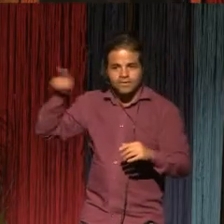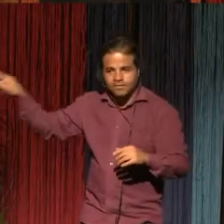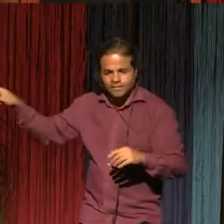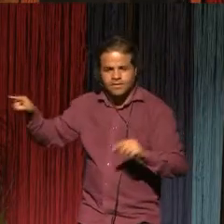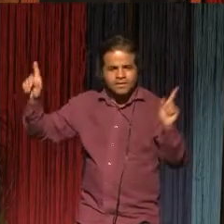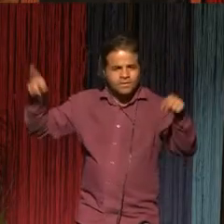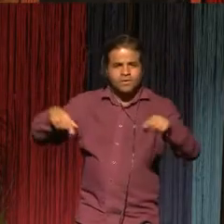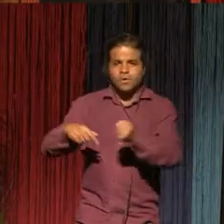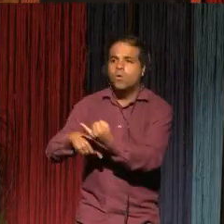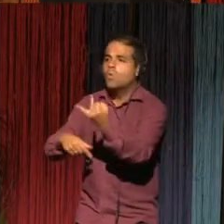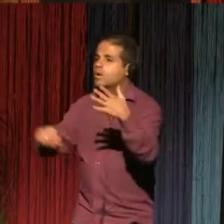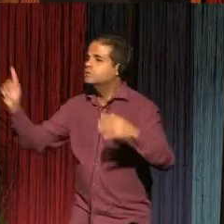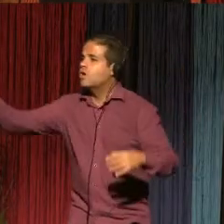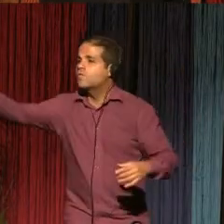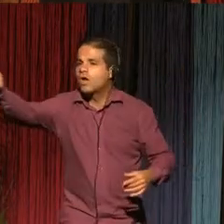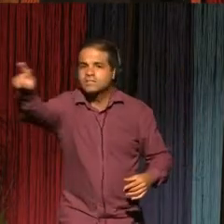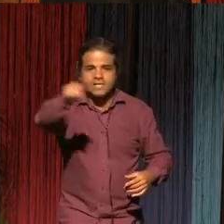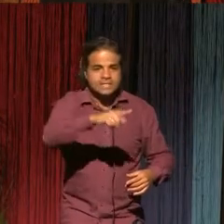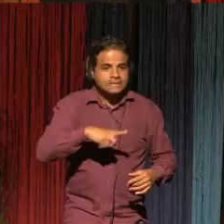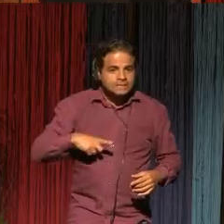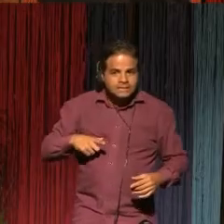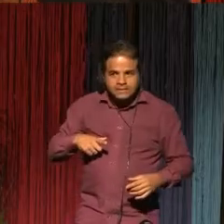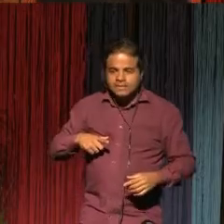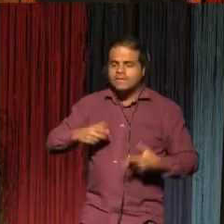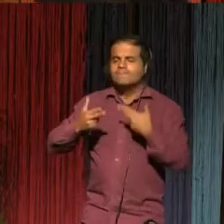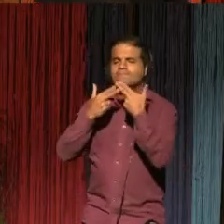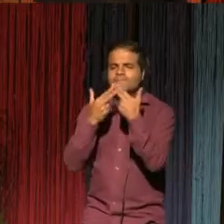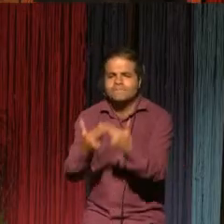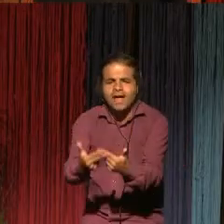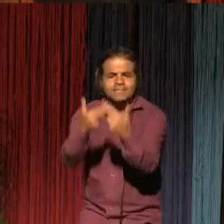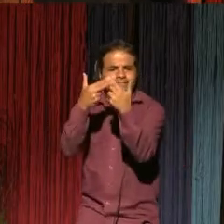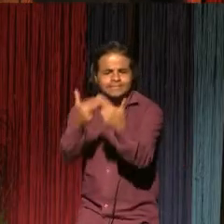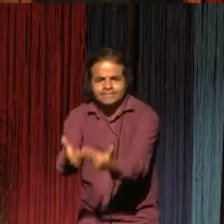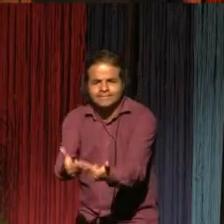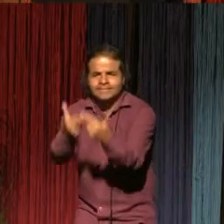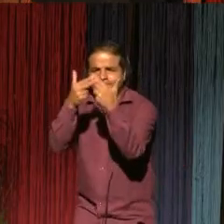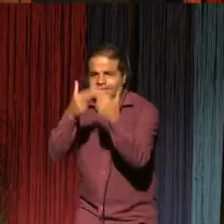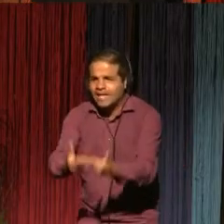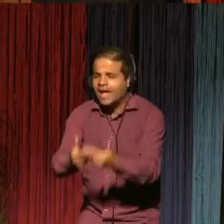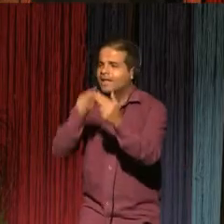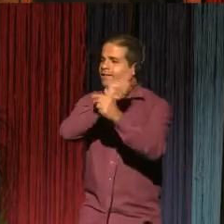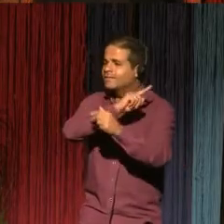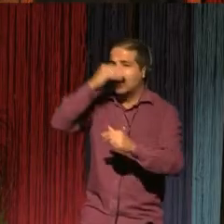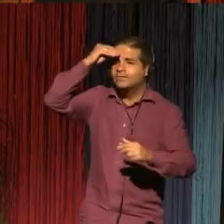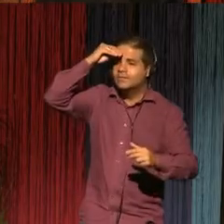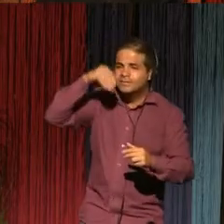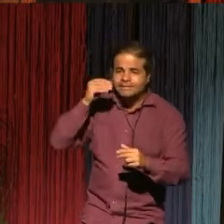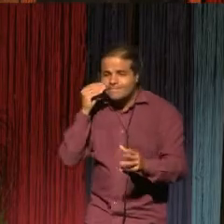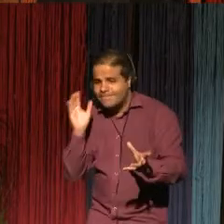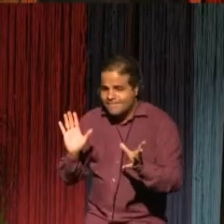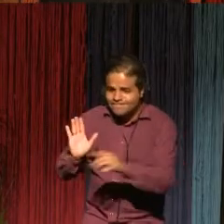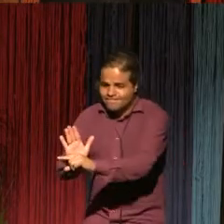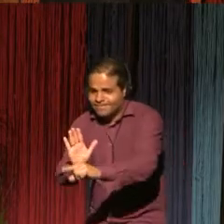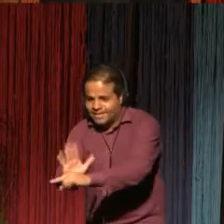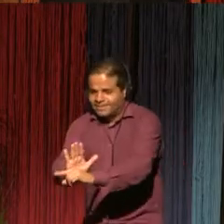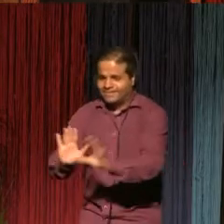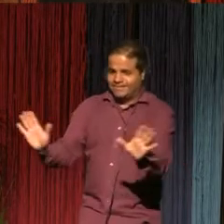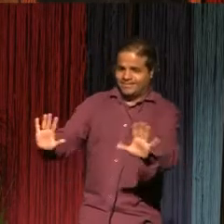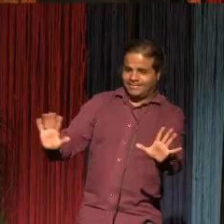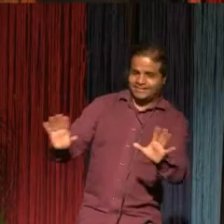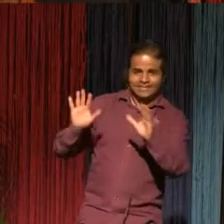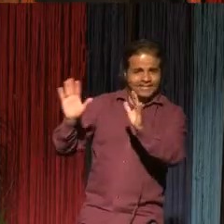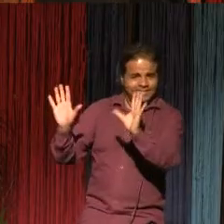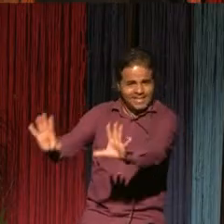Agora, quantos de vocês teriam tido a paciência de não tentar ajudar a criança? Fica